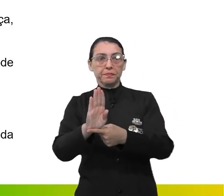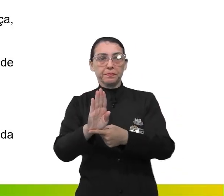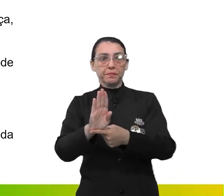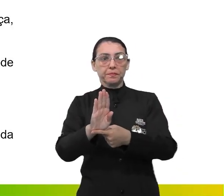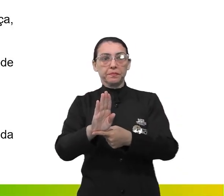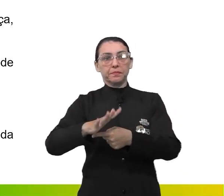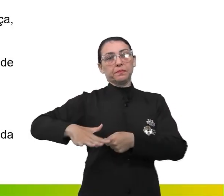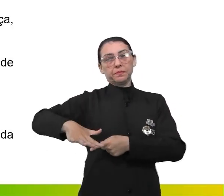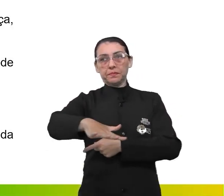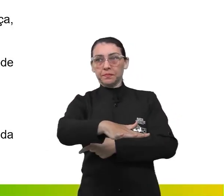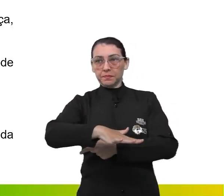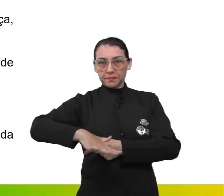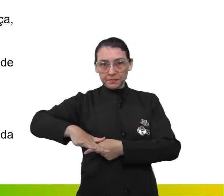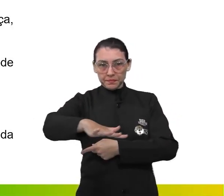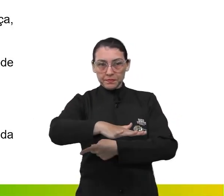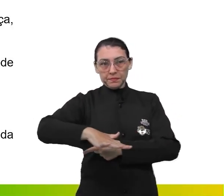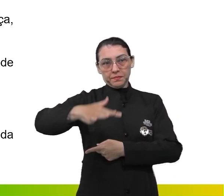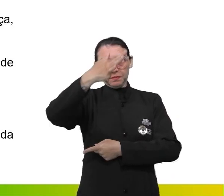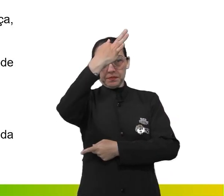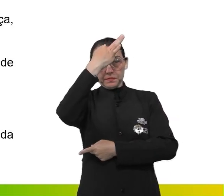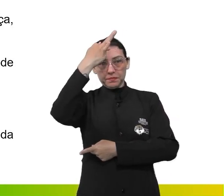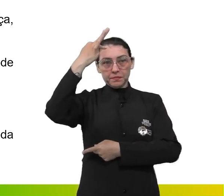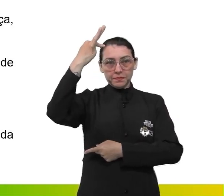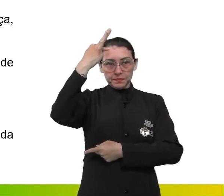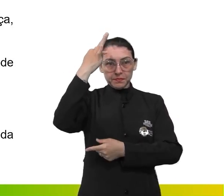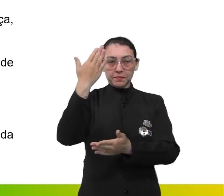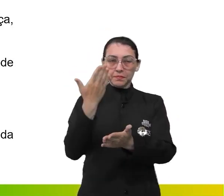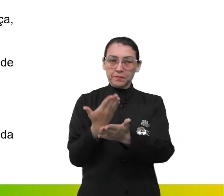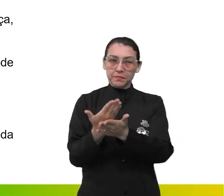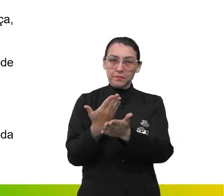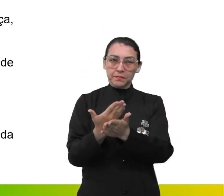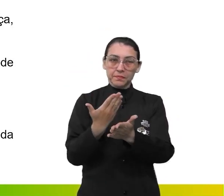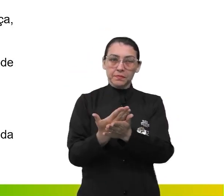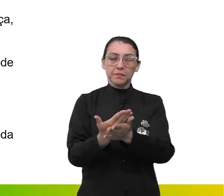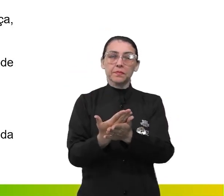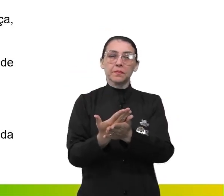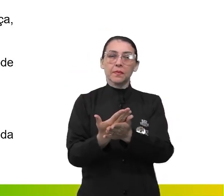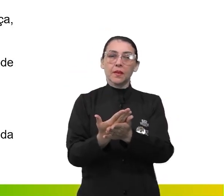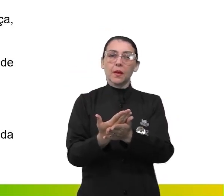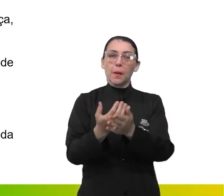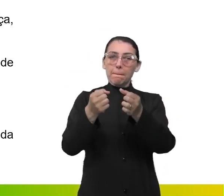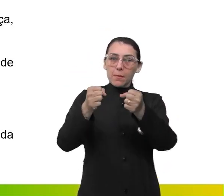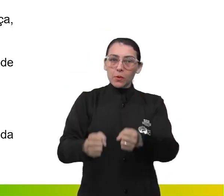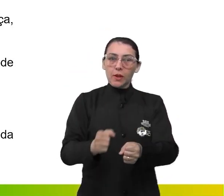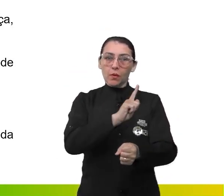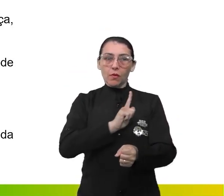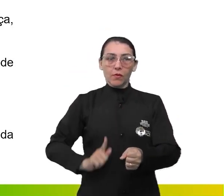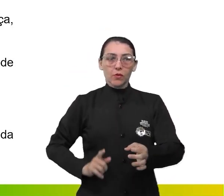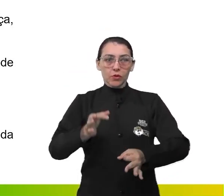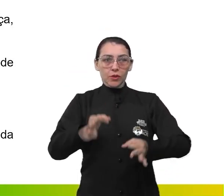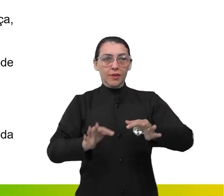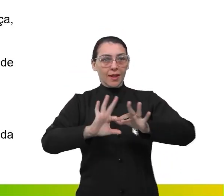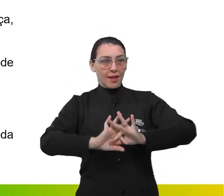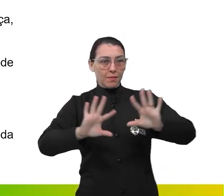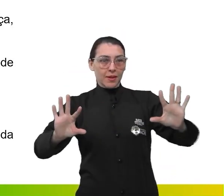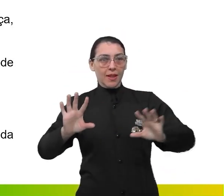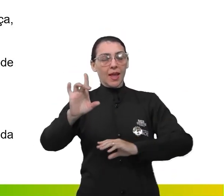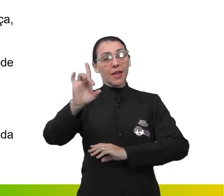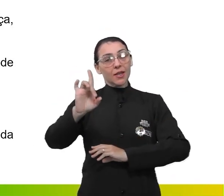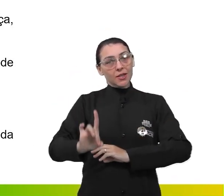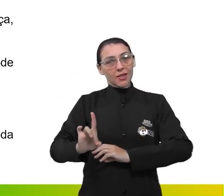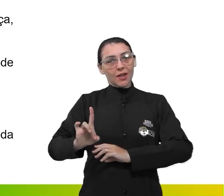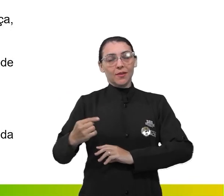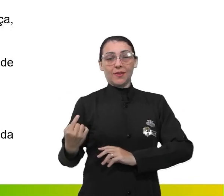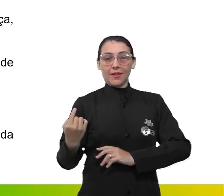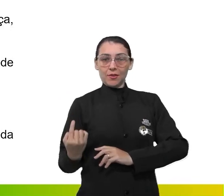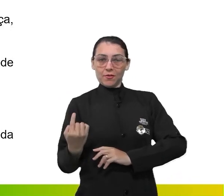o seguinte: é uma área da filosofia que estuda questões como poder, governo, justiça, liberdade e